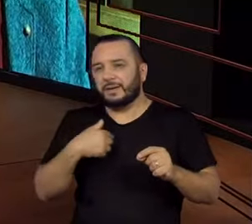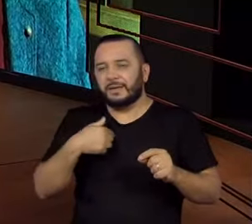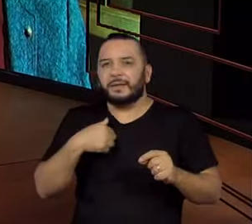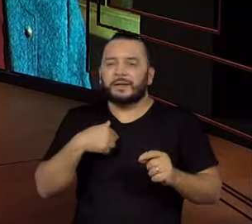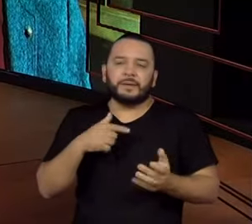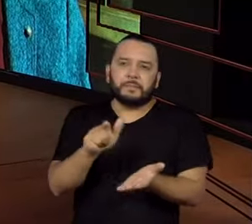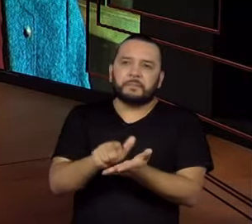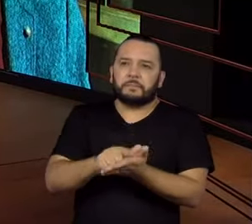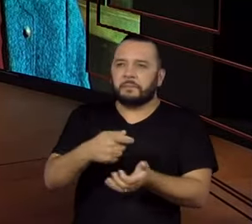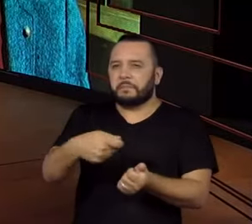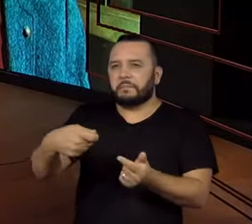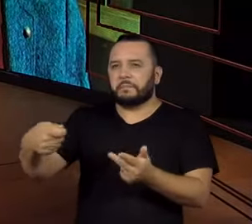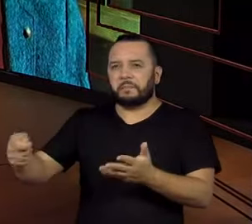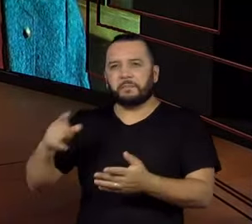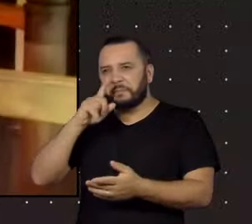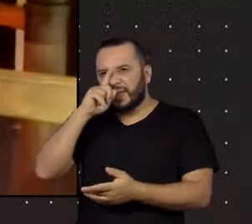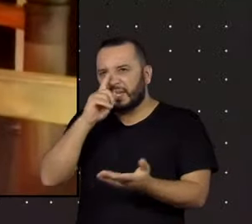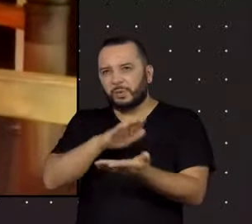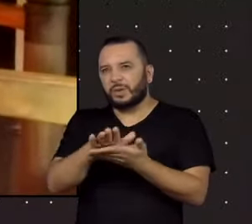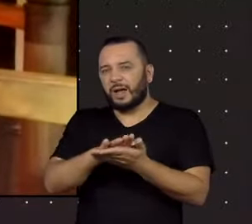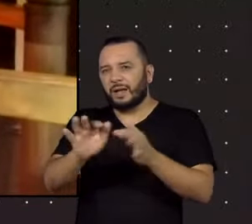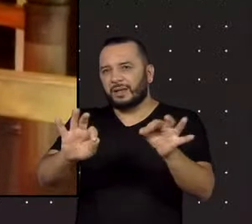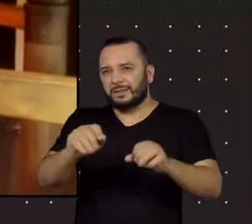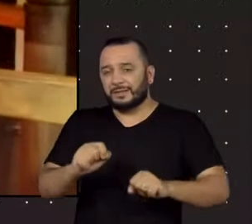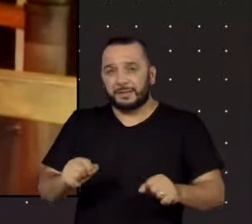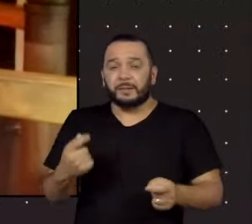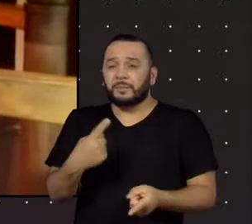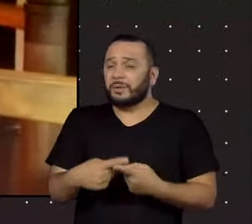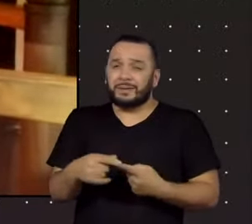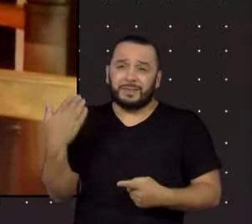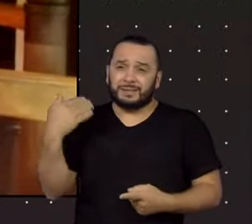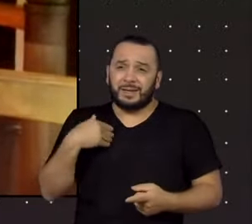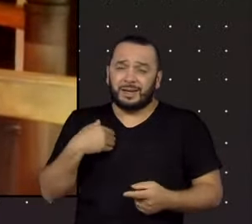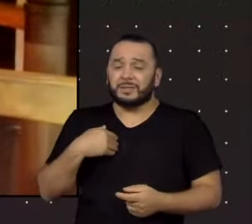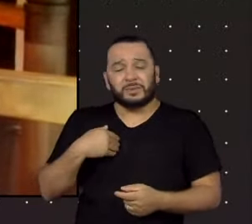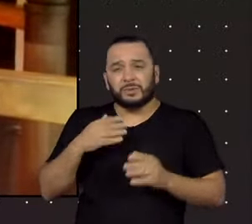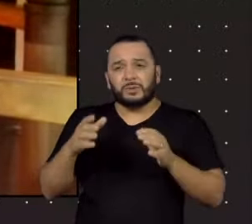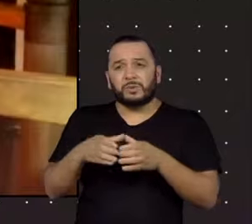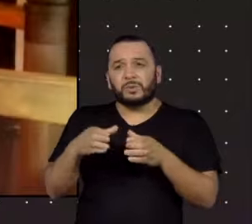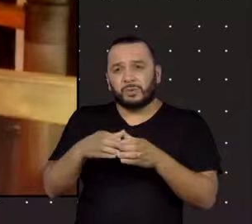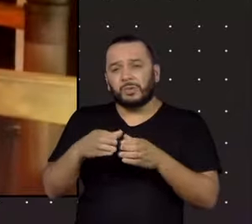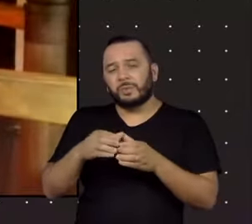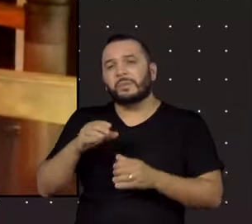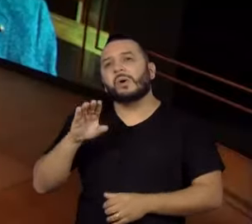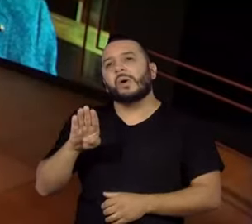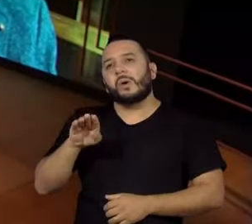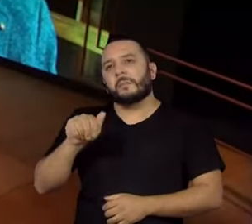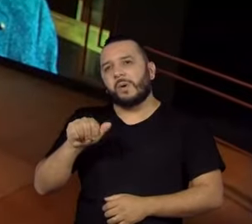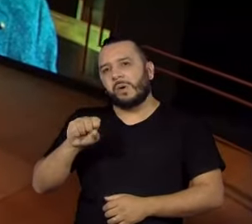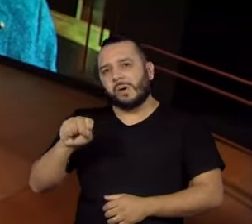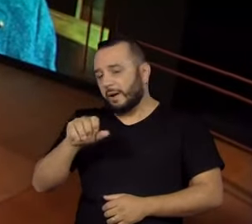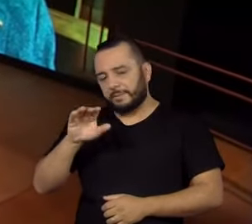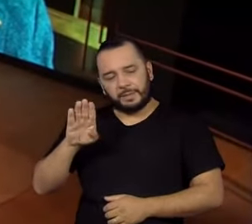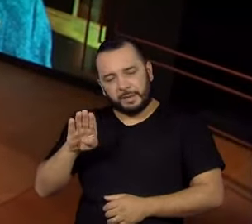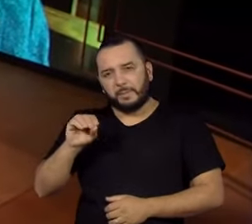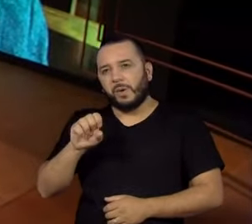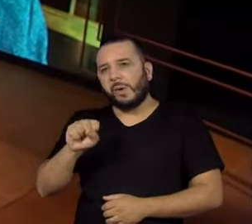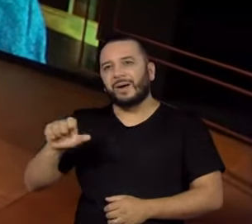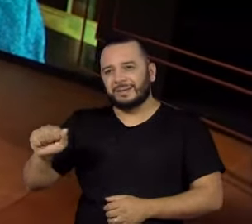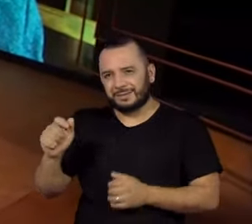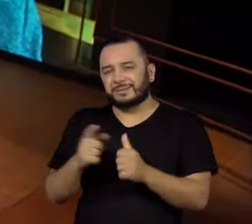panfleto. Nenhum dos panfletários daquele período, da Bossa Nova, do tropicalismo, do Jovem Guarda, etc., nenhum daqueles